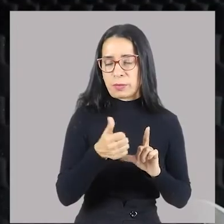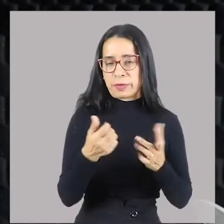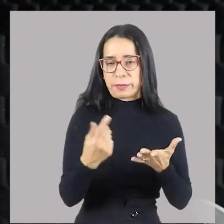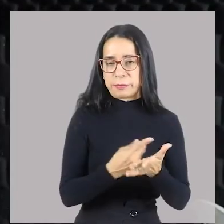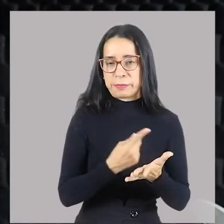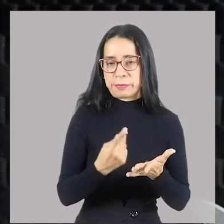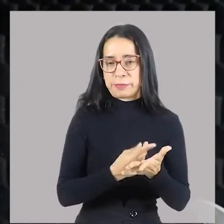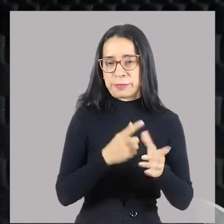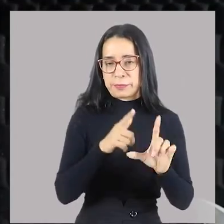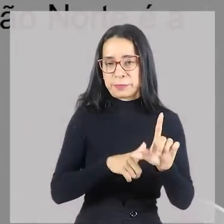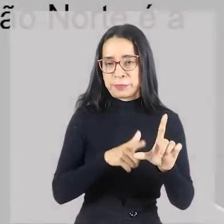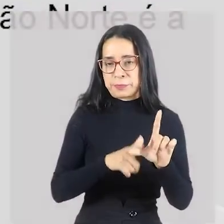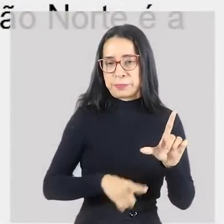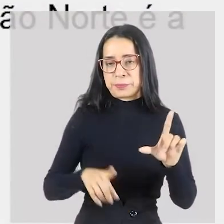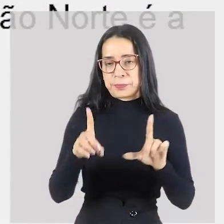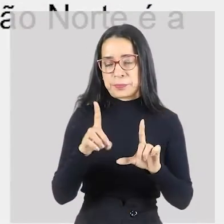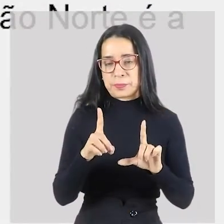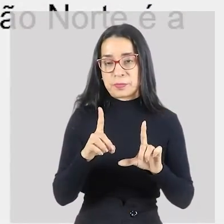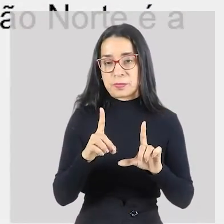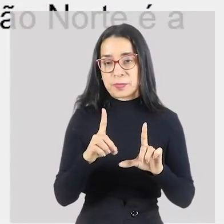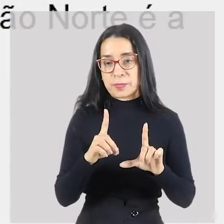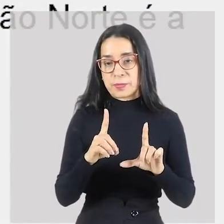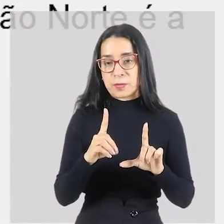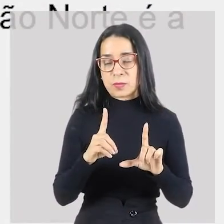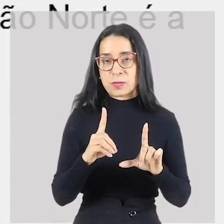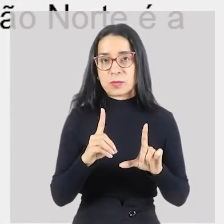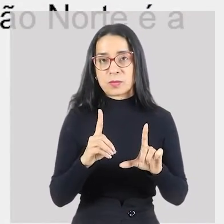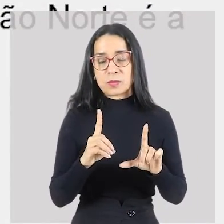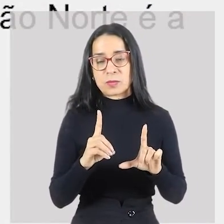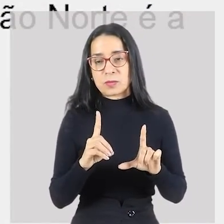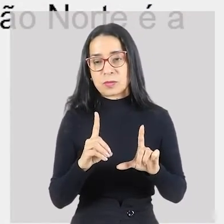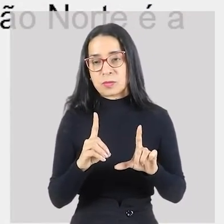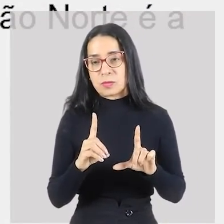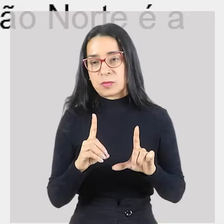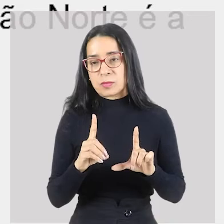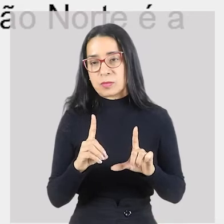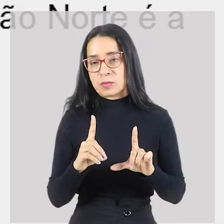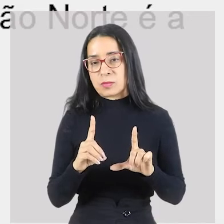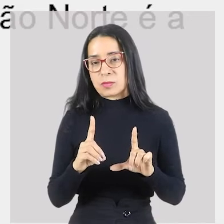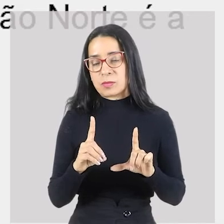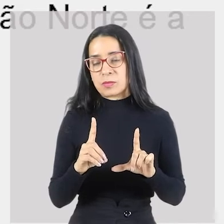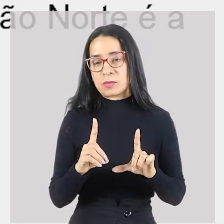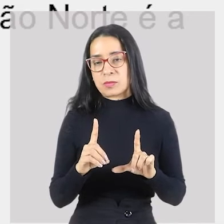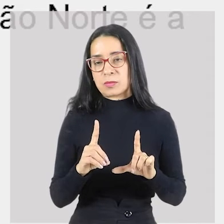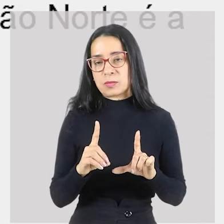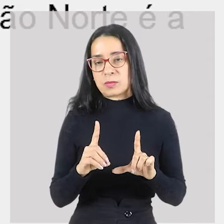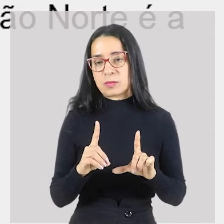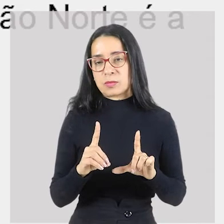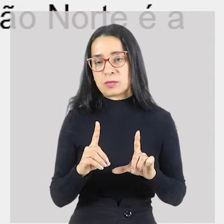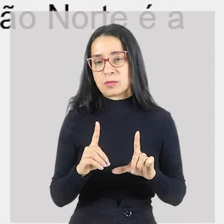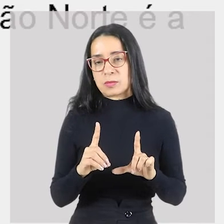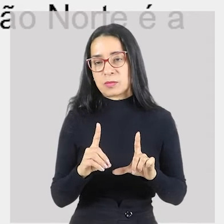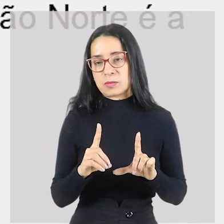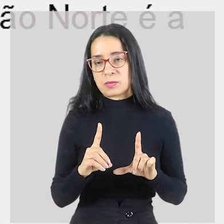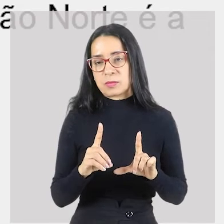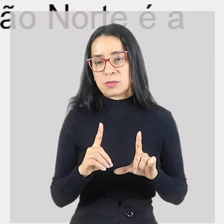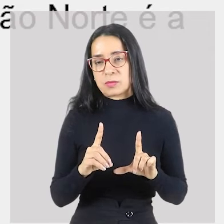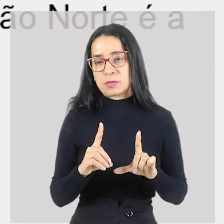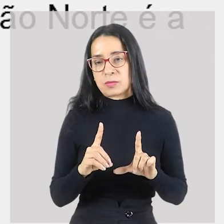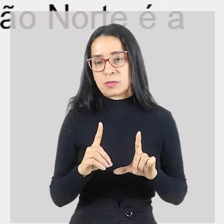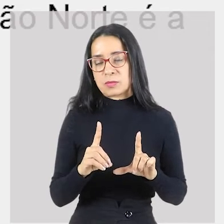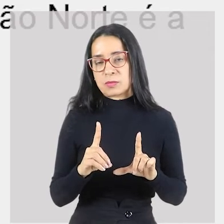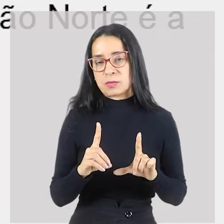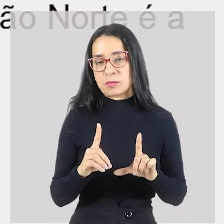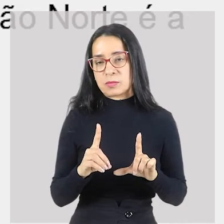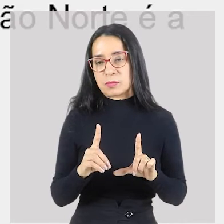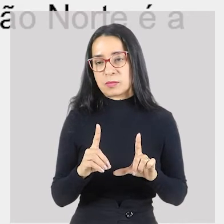consideração. D. As diferenças socioeconômicas no Brasil ficam evidentes ao se analisar o papel das regiões